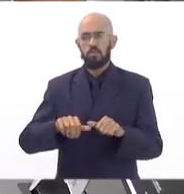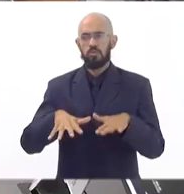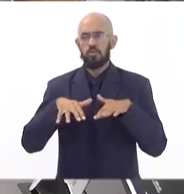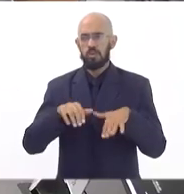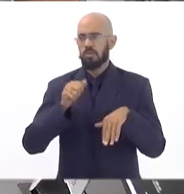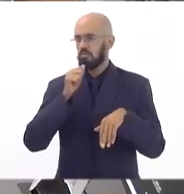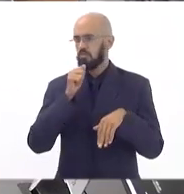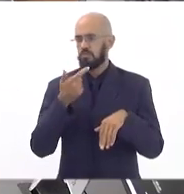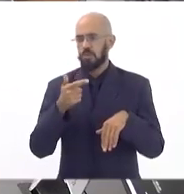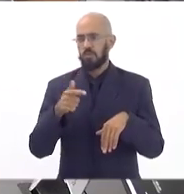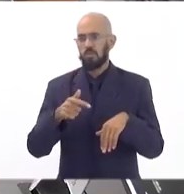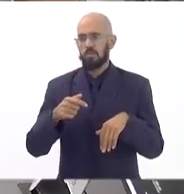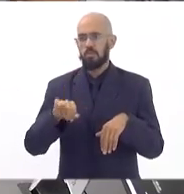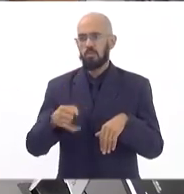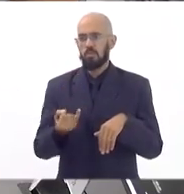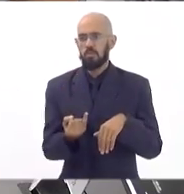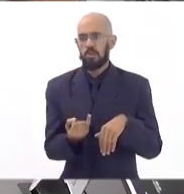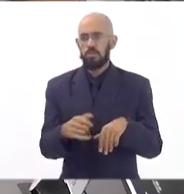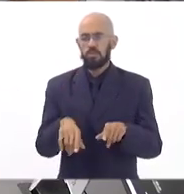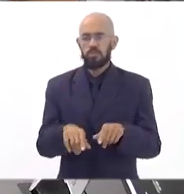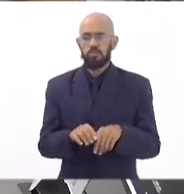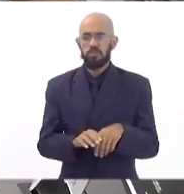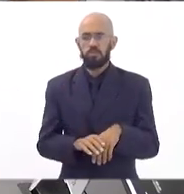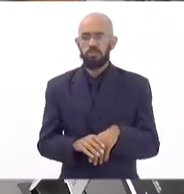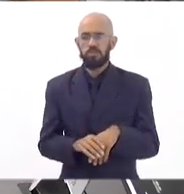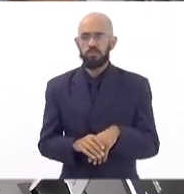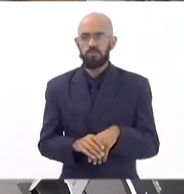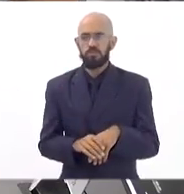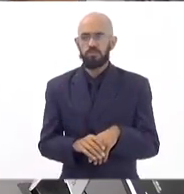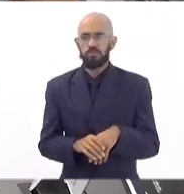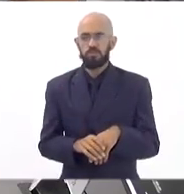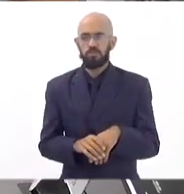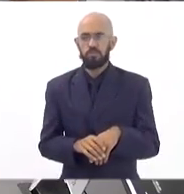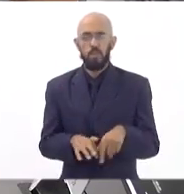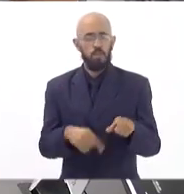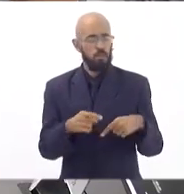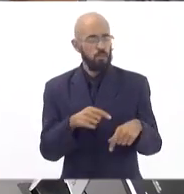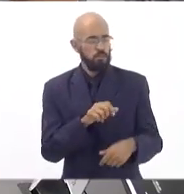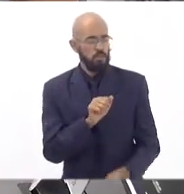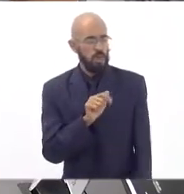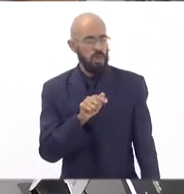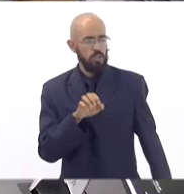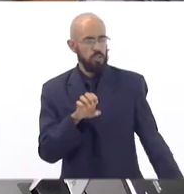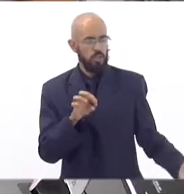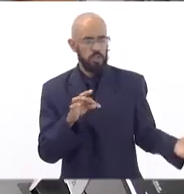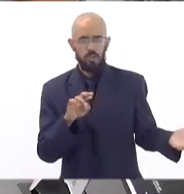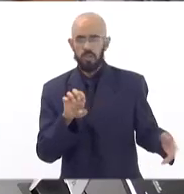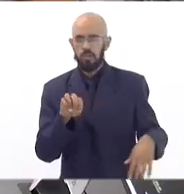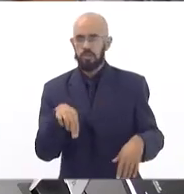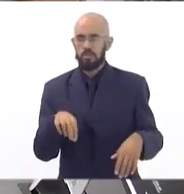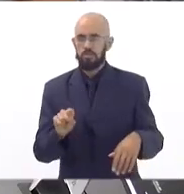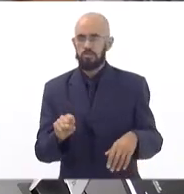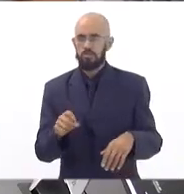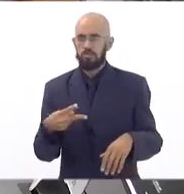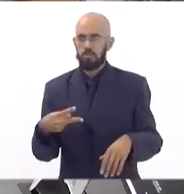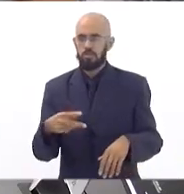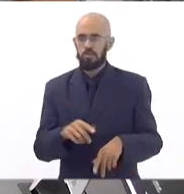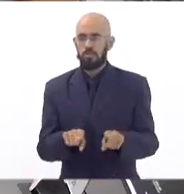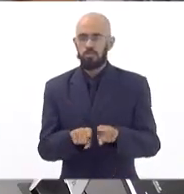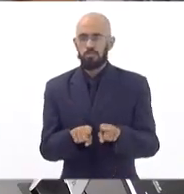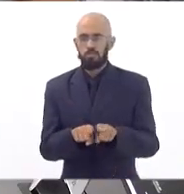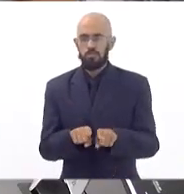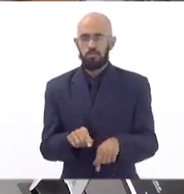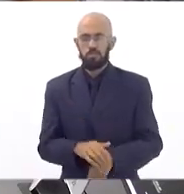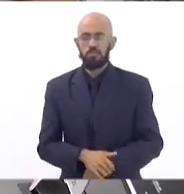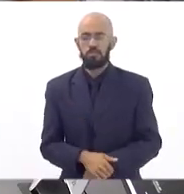ainda não teve oportunidade lanterna querer porque eu pergunto Agetran queria que passasse o defensor público Dr Eduardo